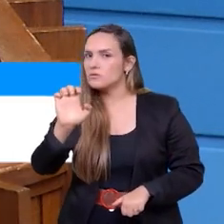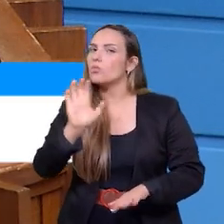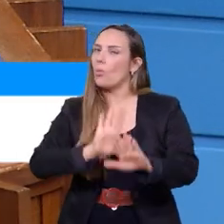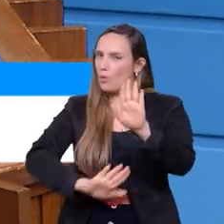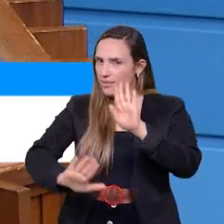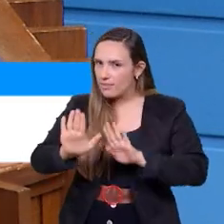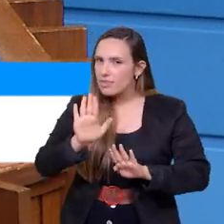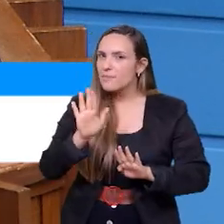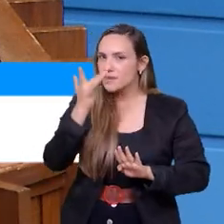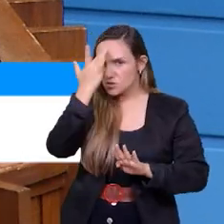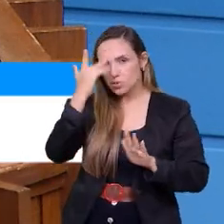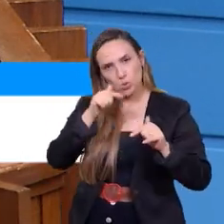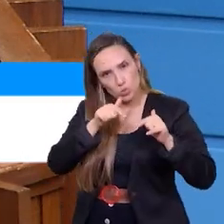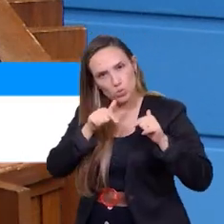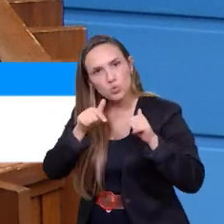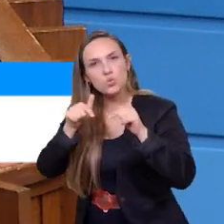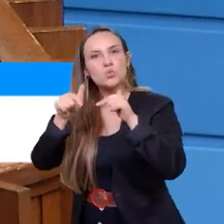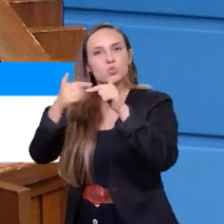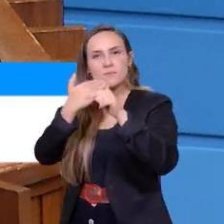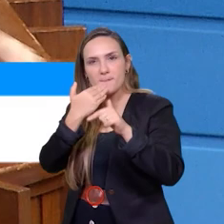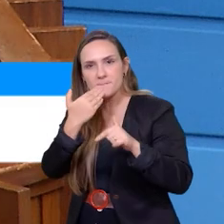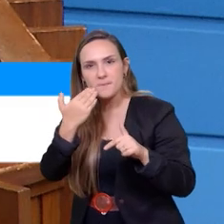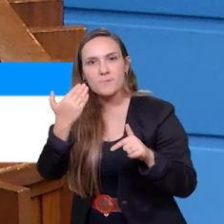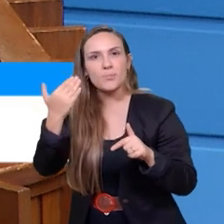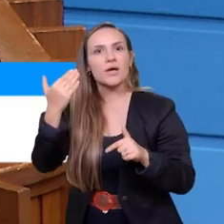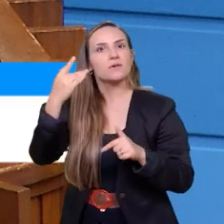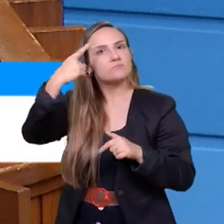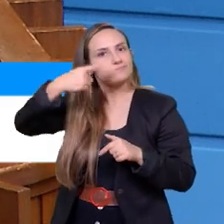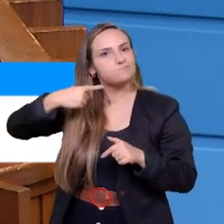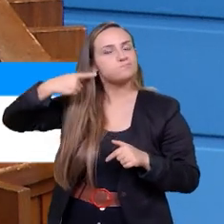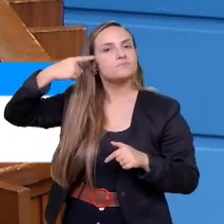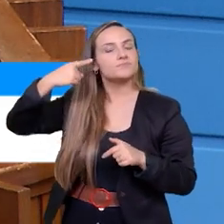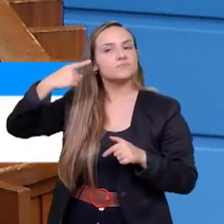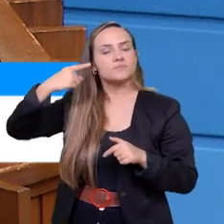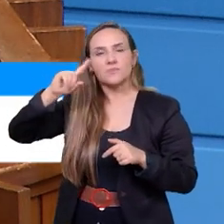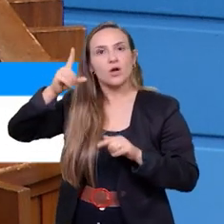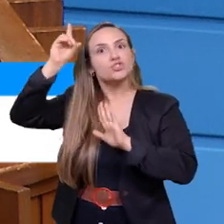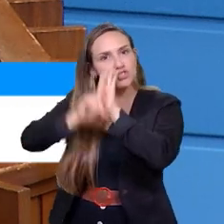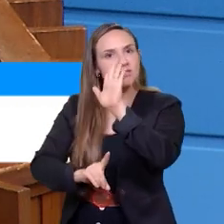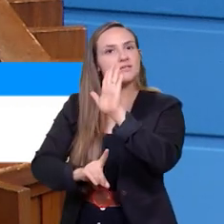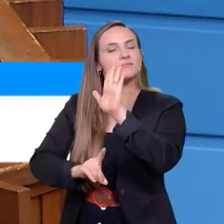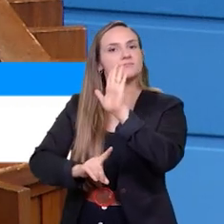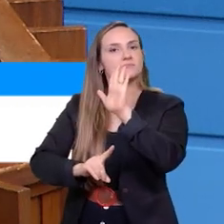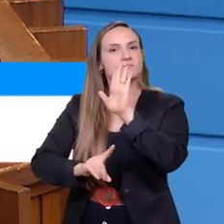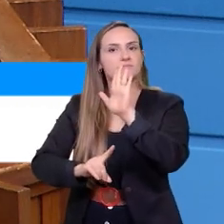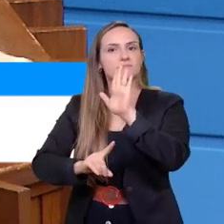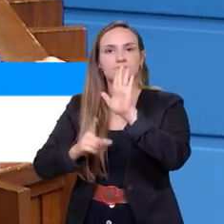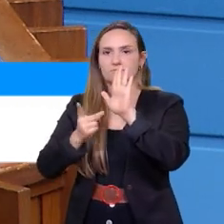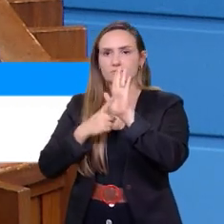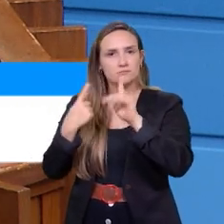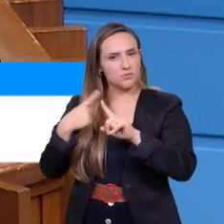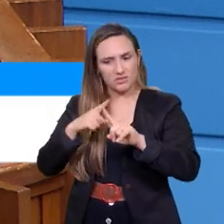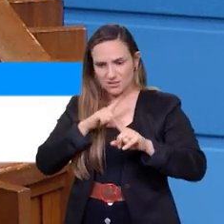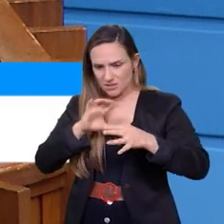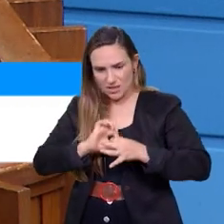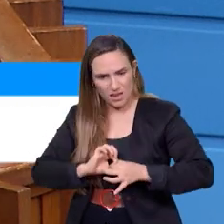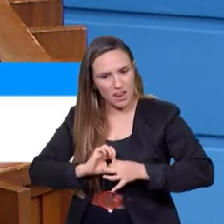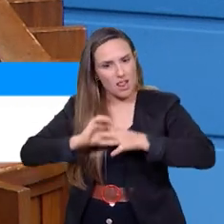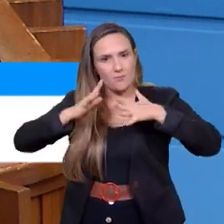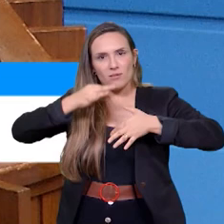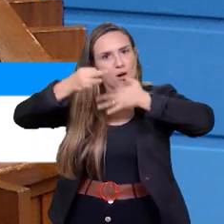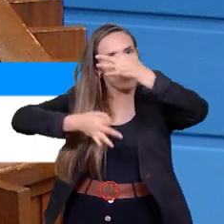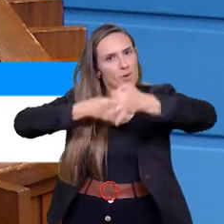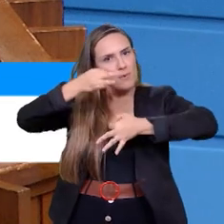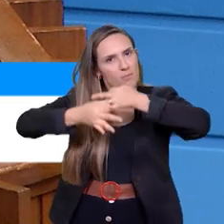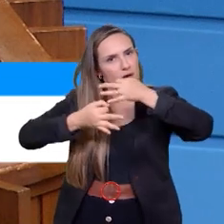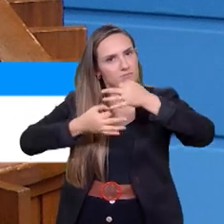as pessoas que estão na rua reivindicando seus direitos reivindicando a plenitude do exercício